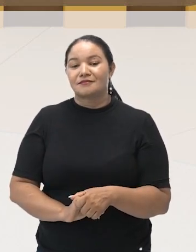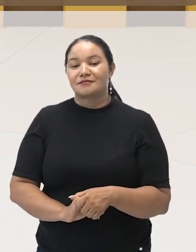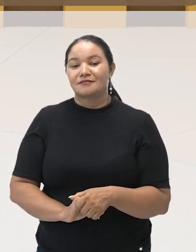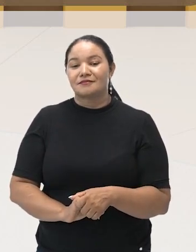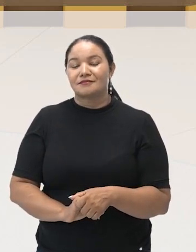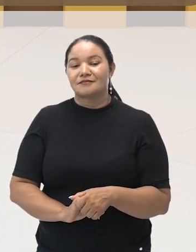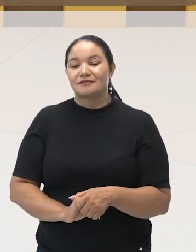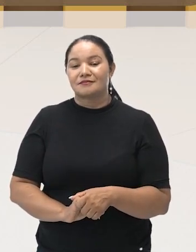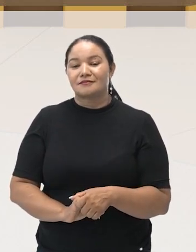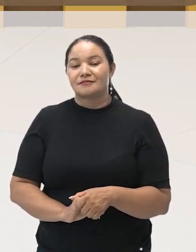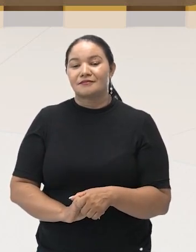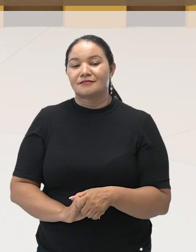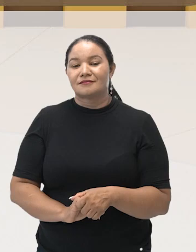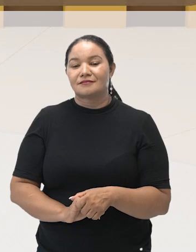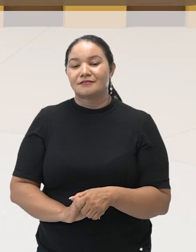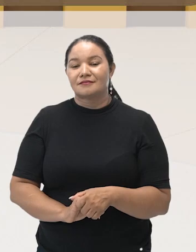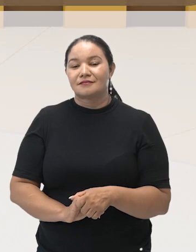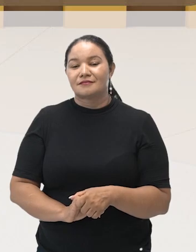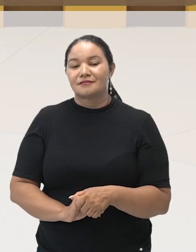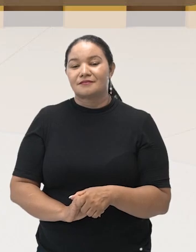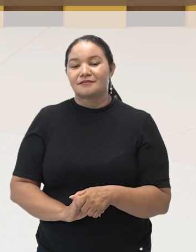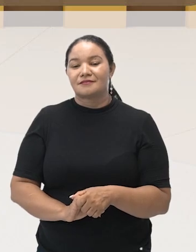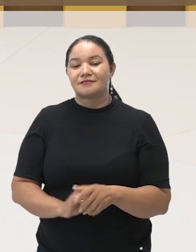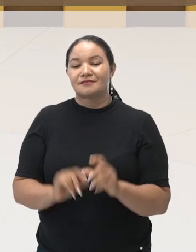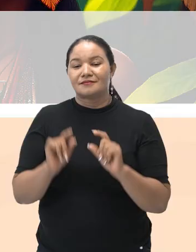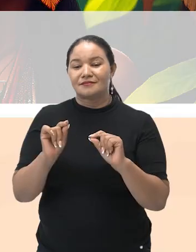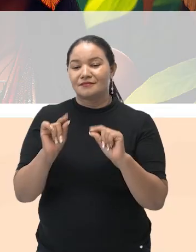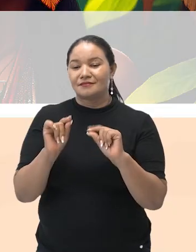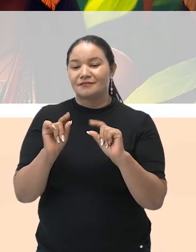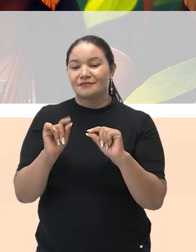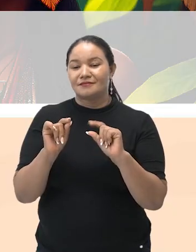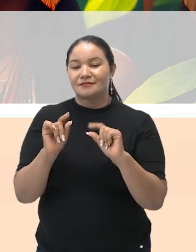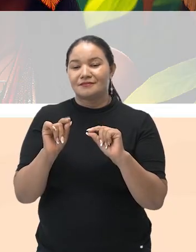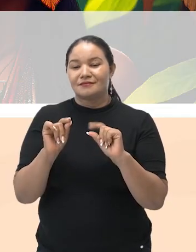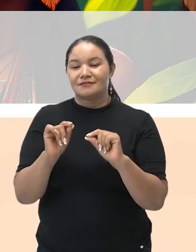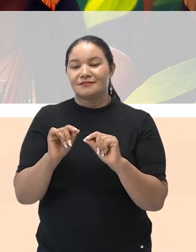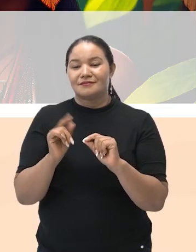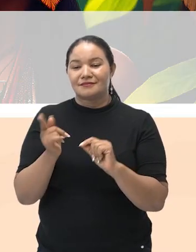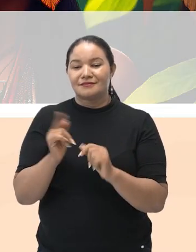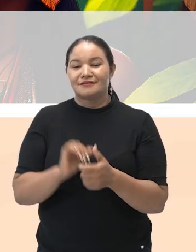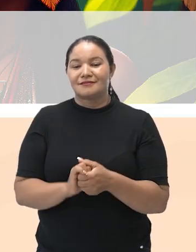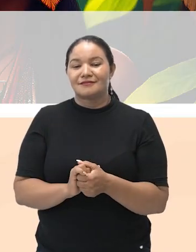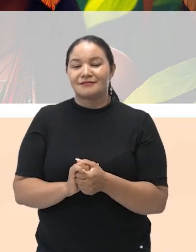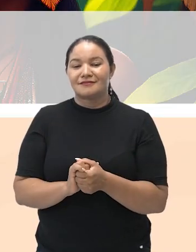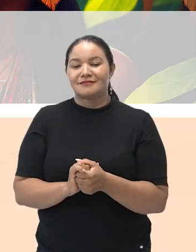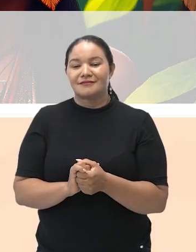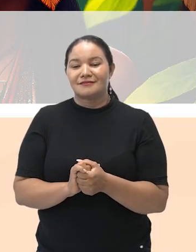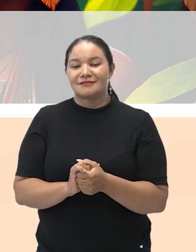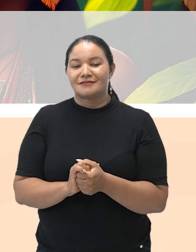vão gostar. Pronto. Olá, tudo bom? Ah, sim,